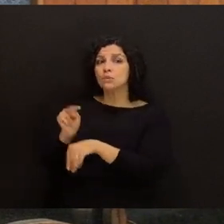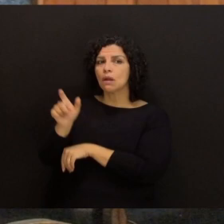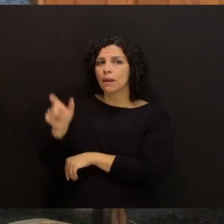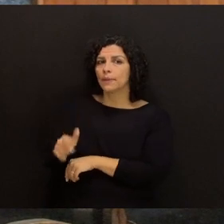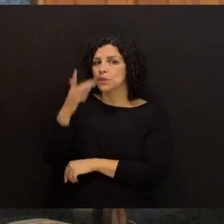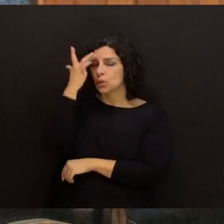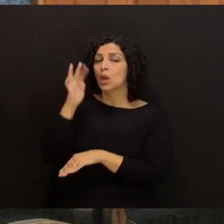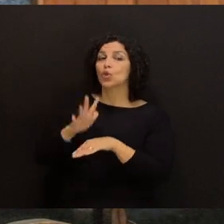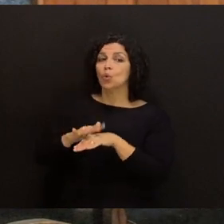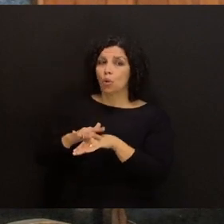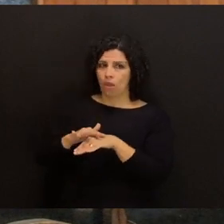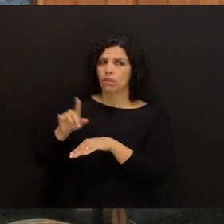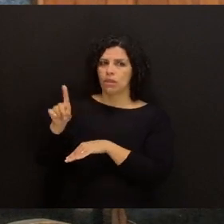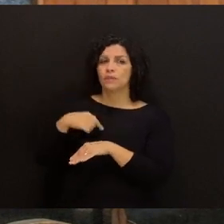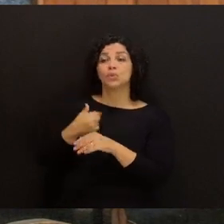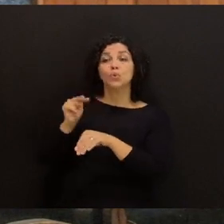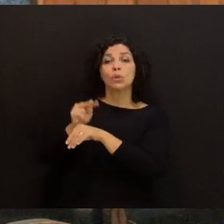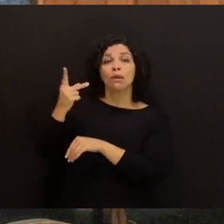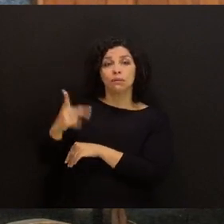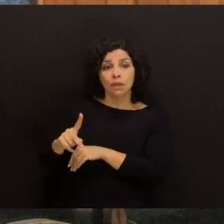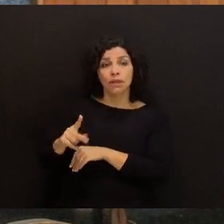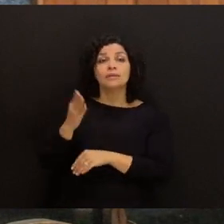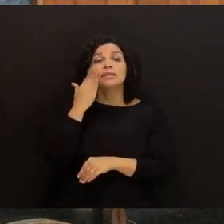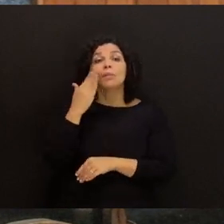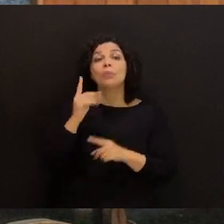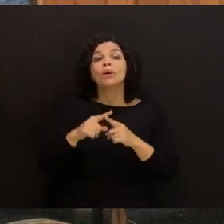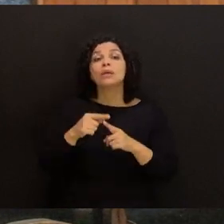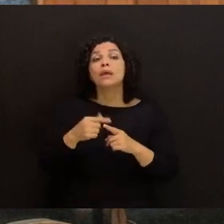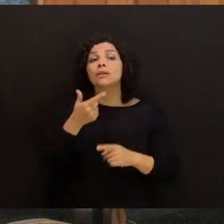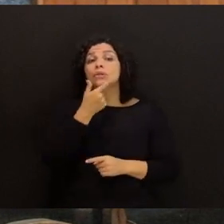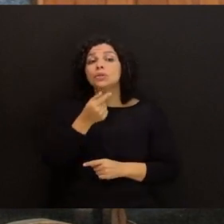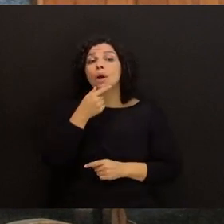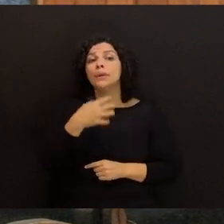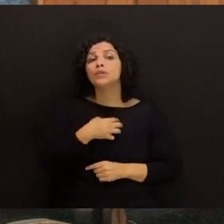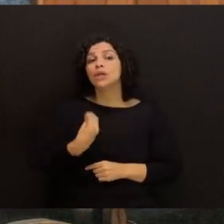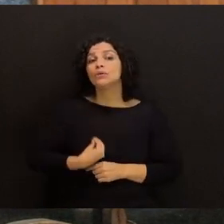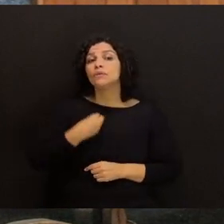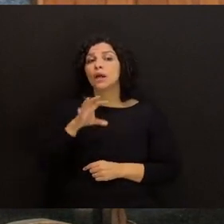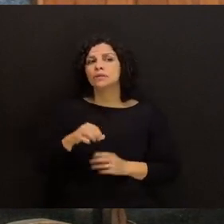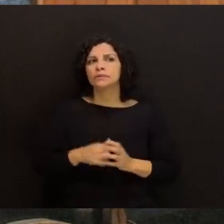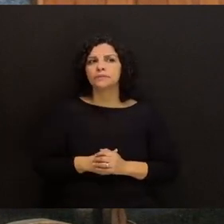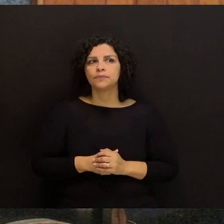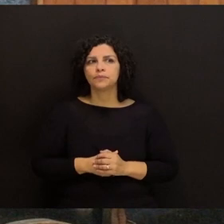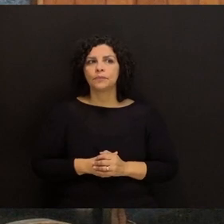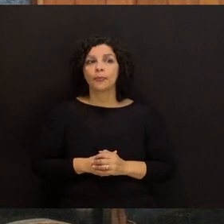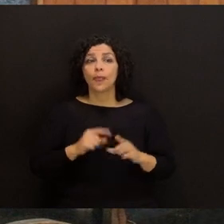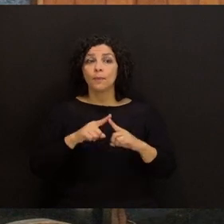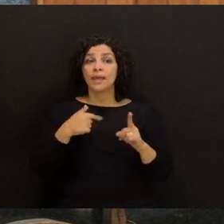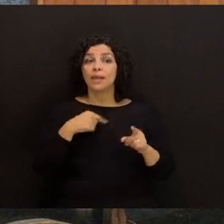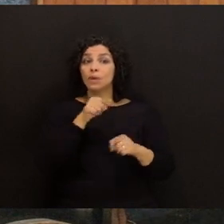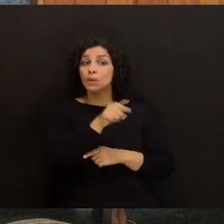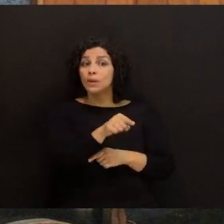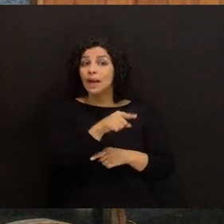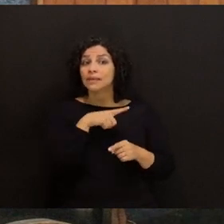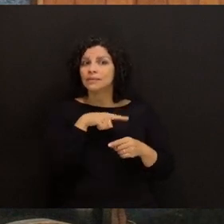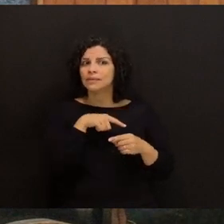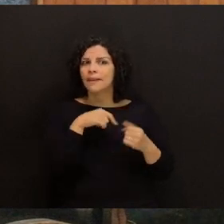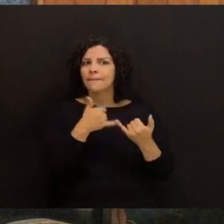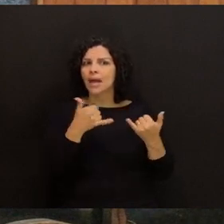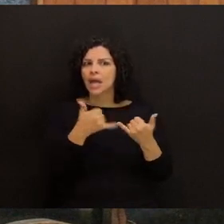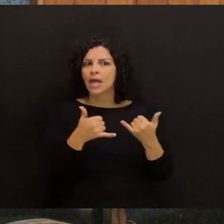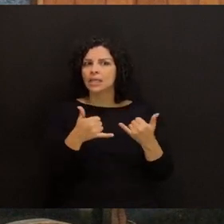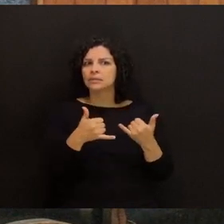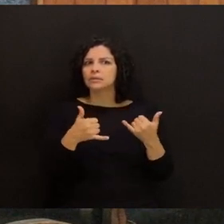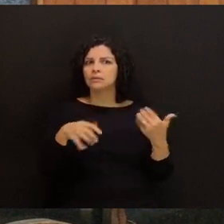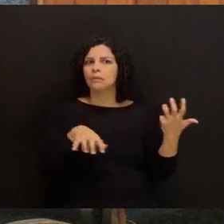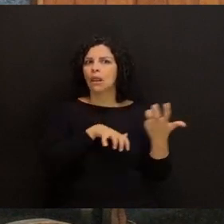isso é uma questão de saúde pública temos que saber como que tá esse senhor pois essa ponte a ponta de um grande emaranhado a ponta de uma